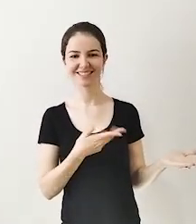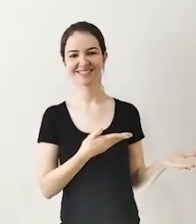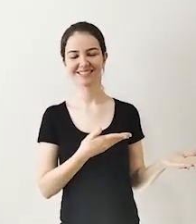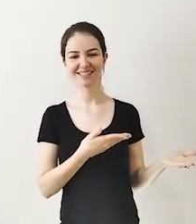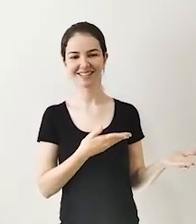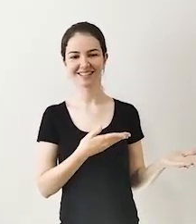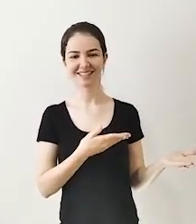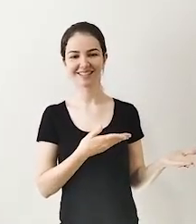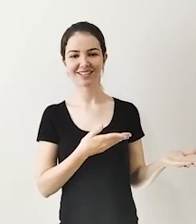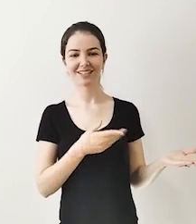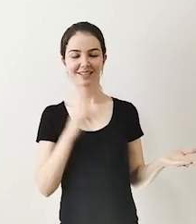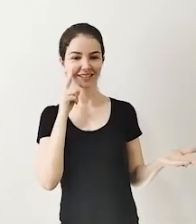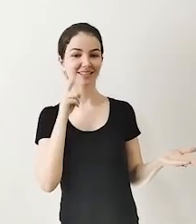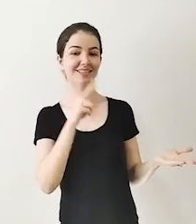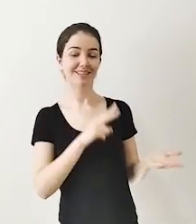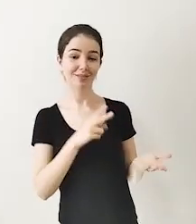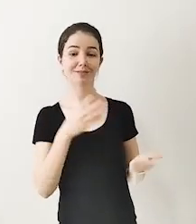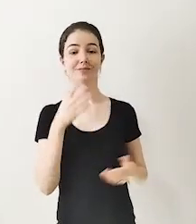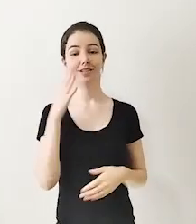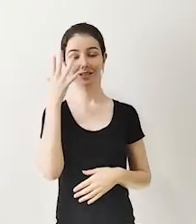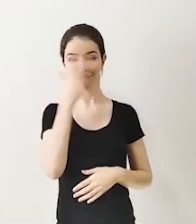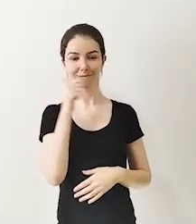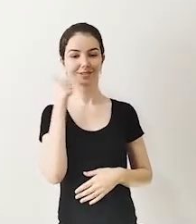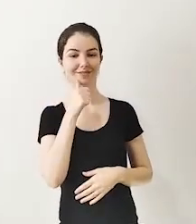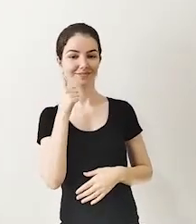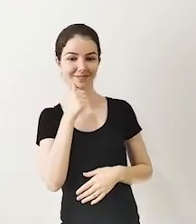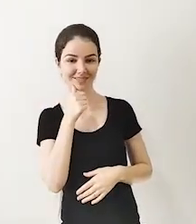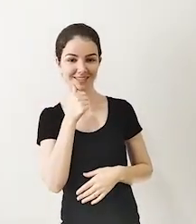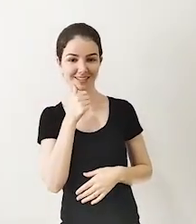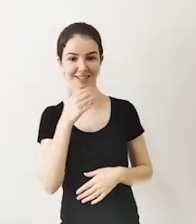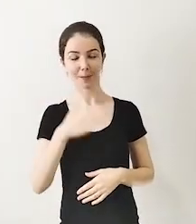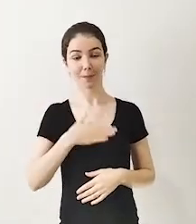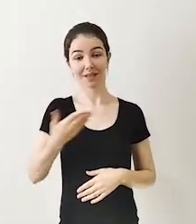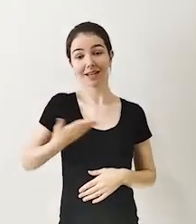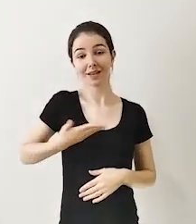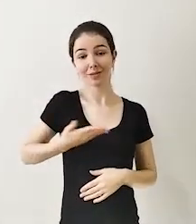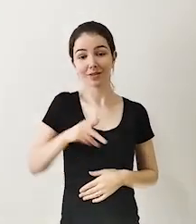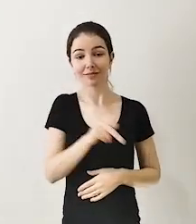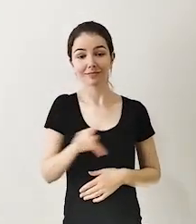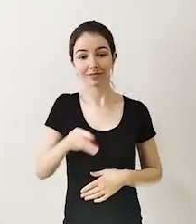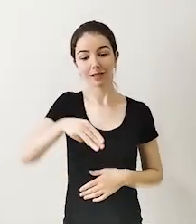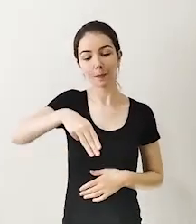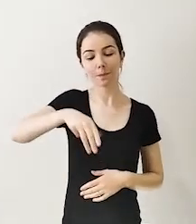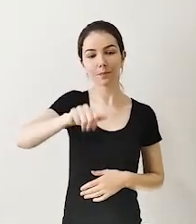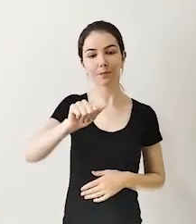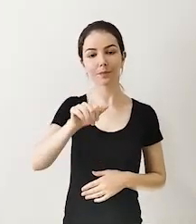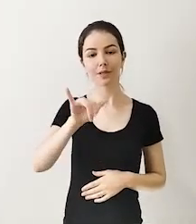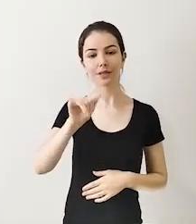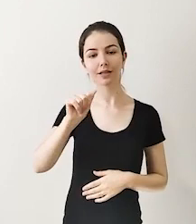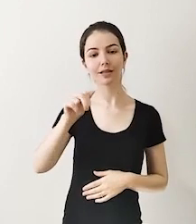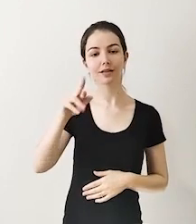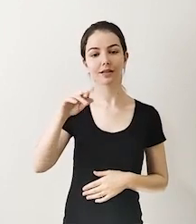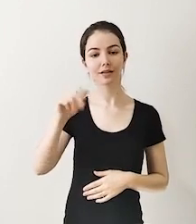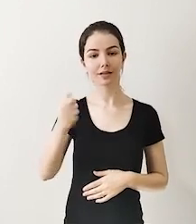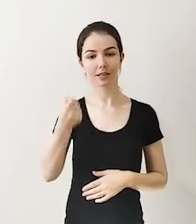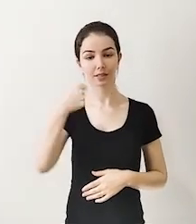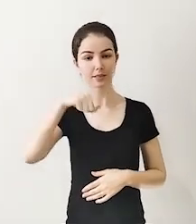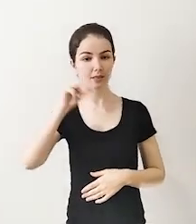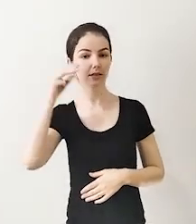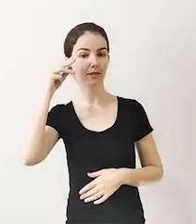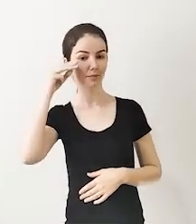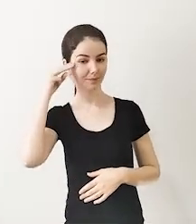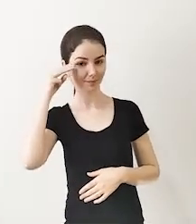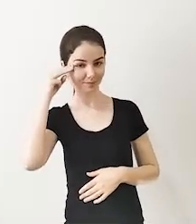acertei. Esse lado aqui, né, tem uma moça muito bonita, é a minha amiga, a professora Maiara. A Maiara, ela é a